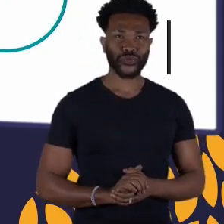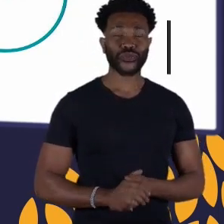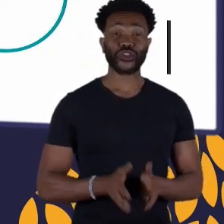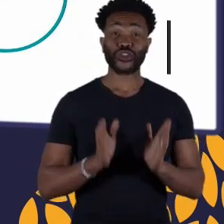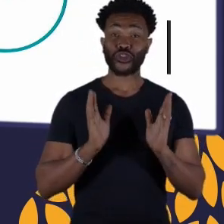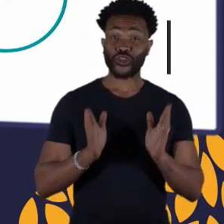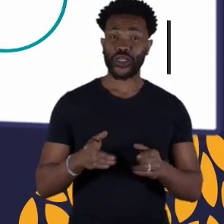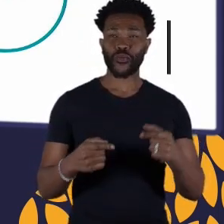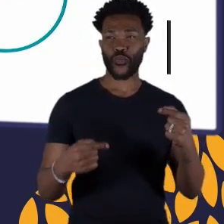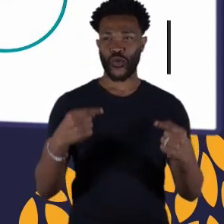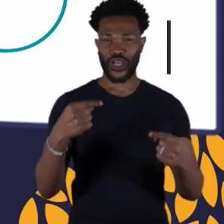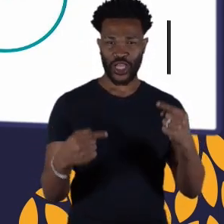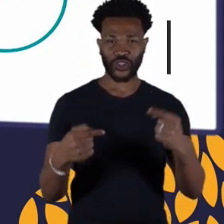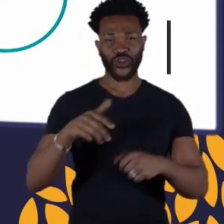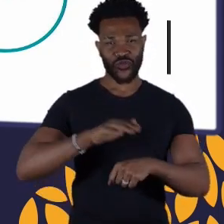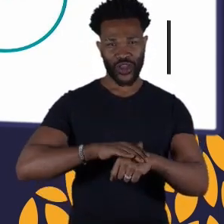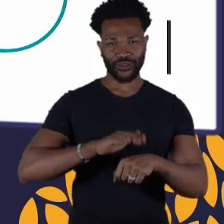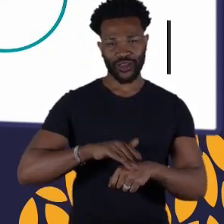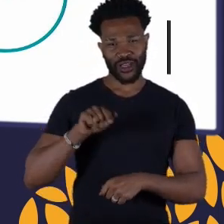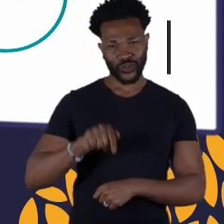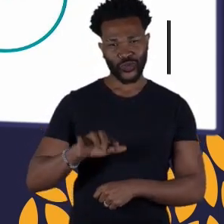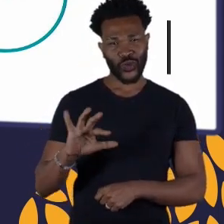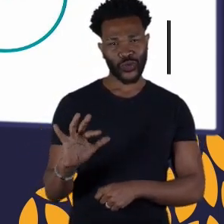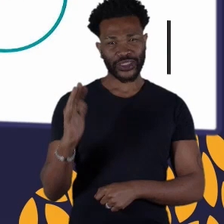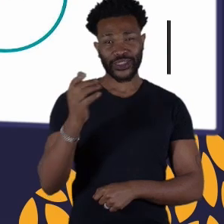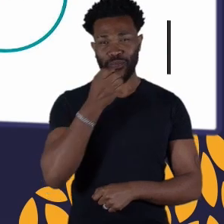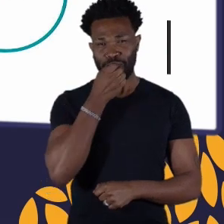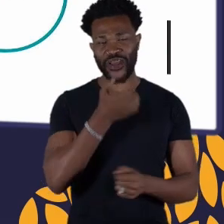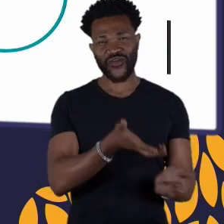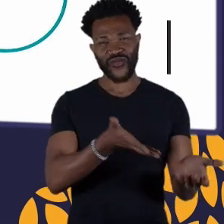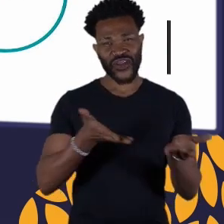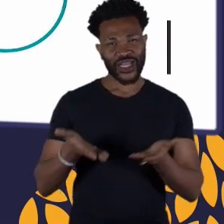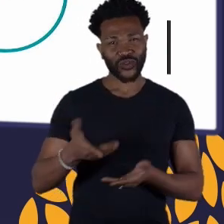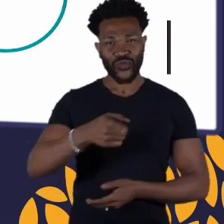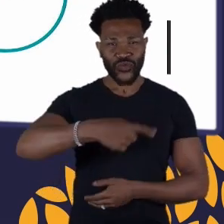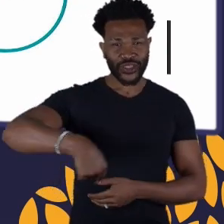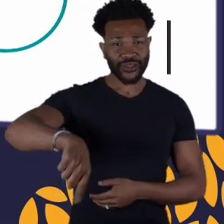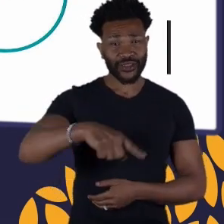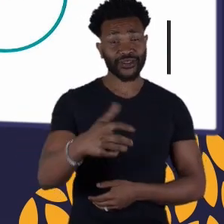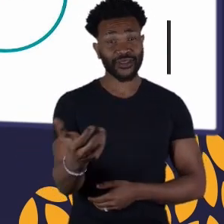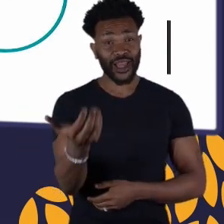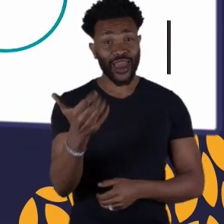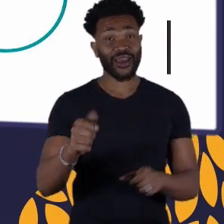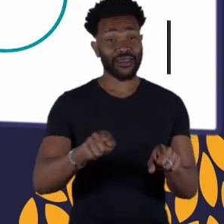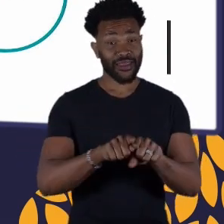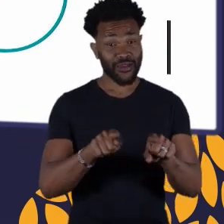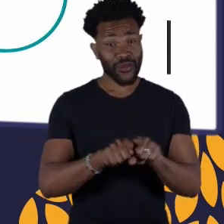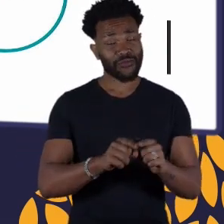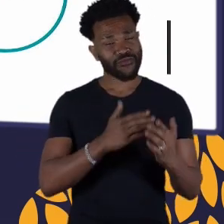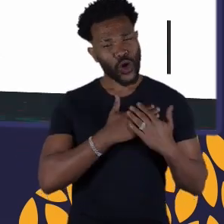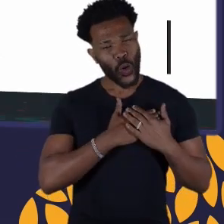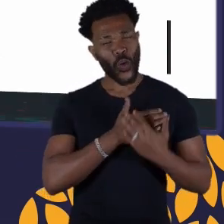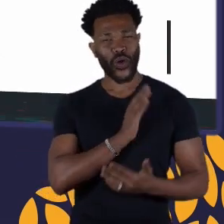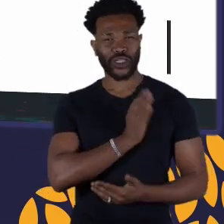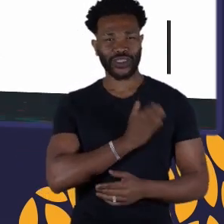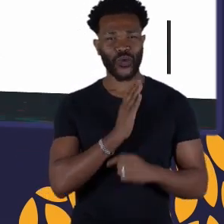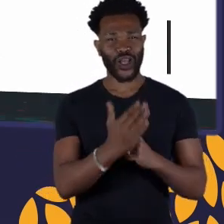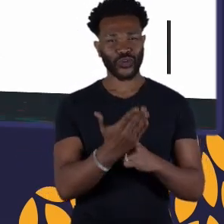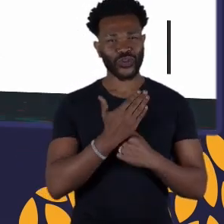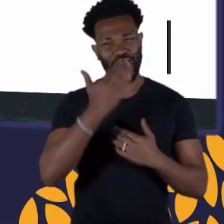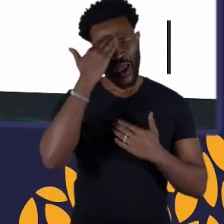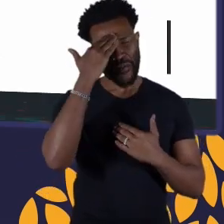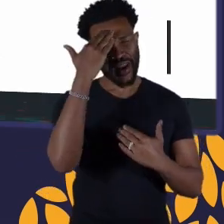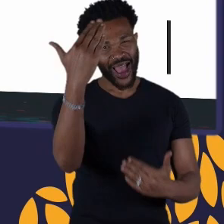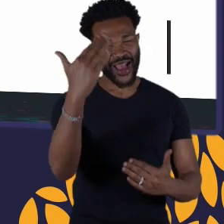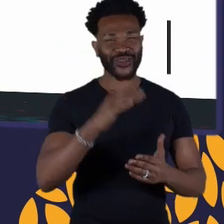vontade política de fazer isso e vão ser muito bem-vindos. Se vocês querem, eu vou ajudar de meu coração. Então, muito